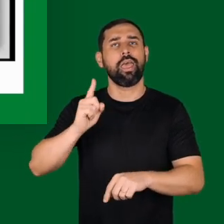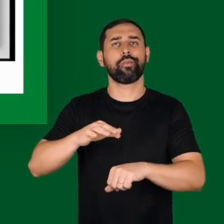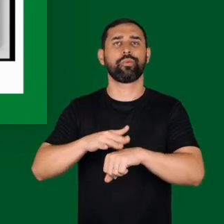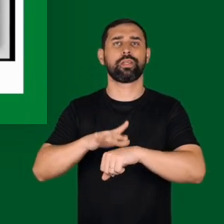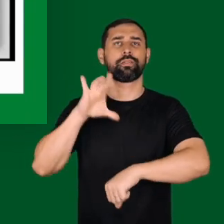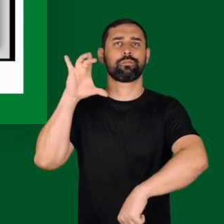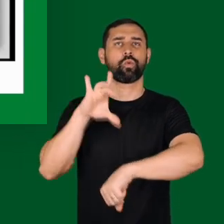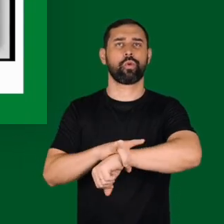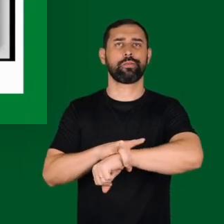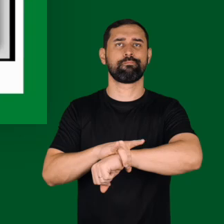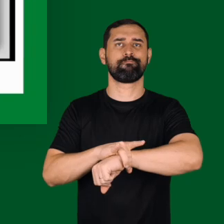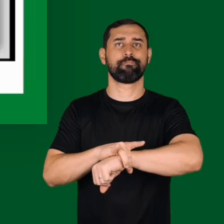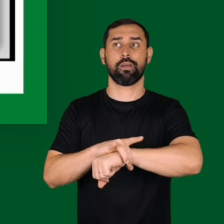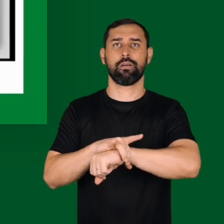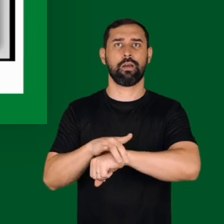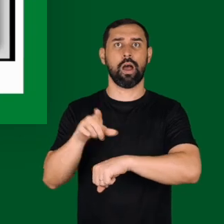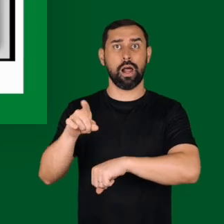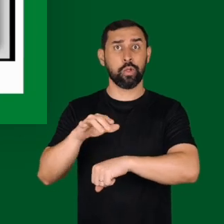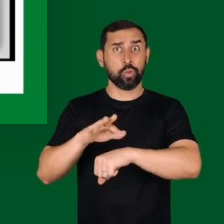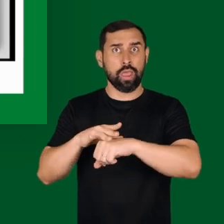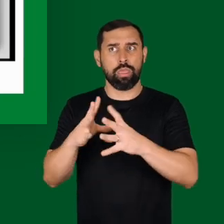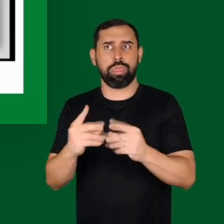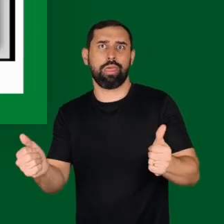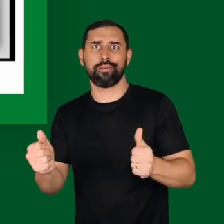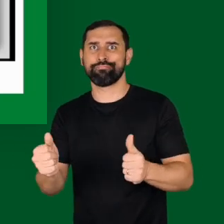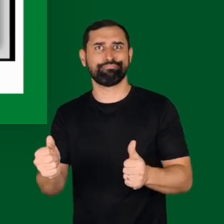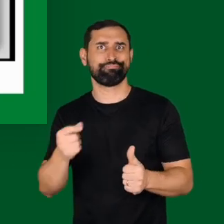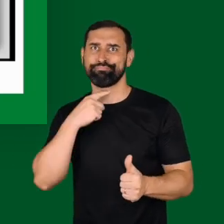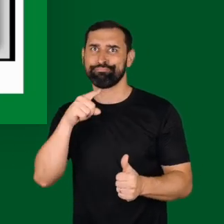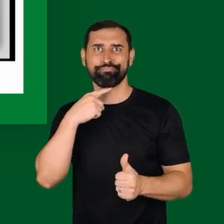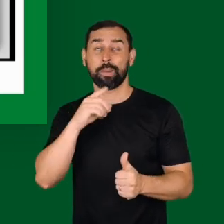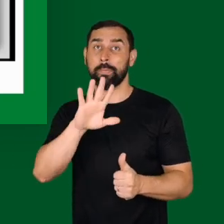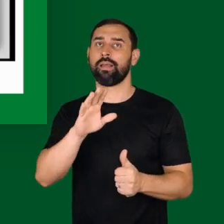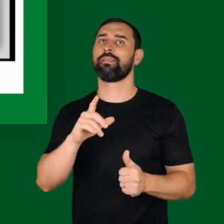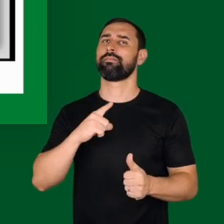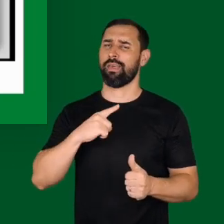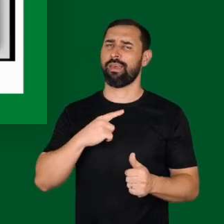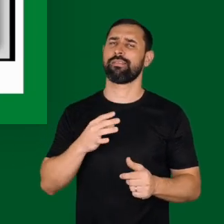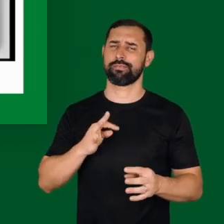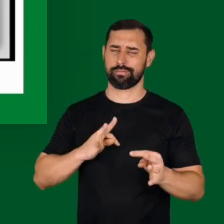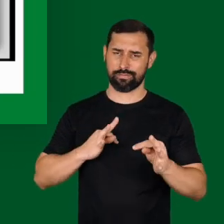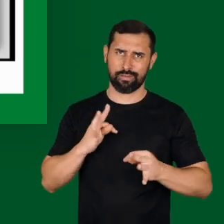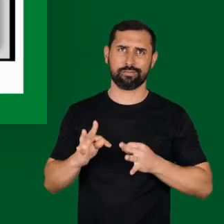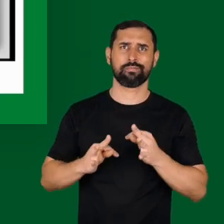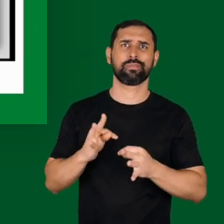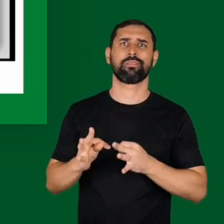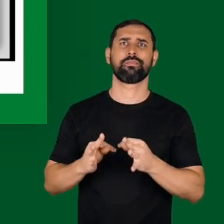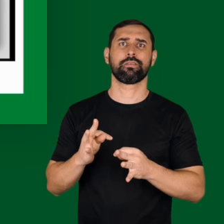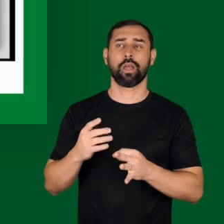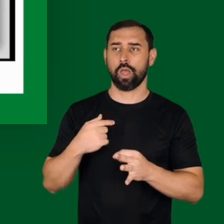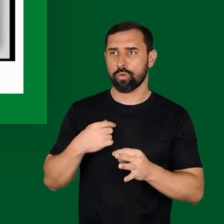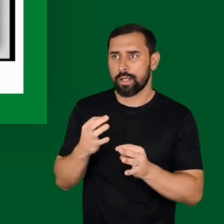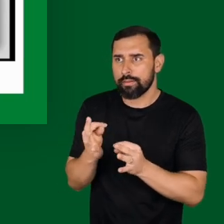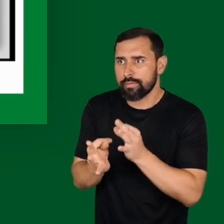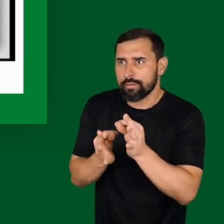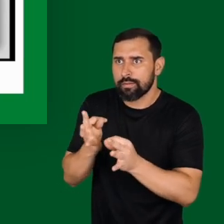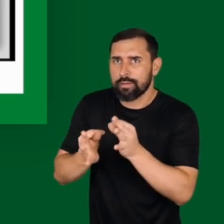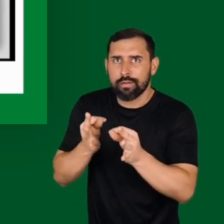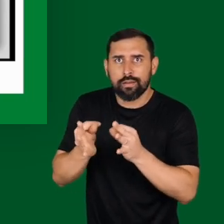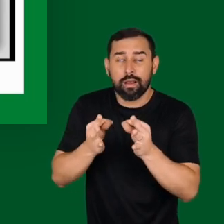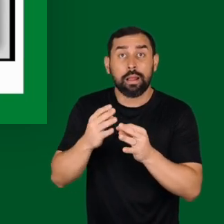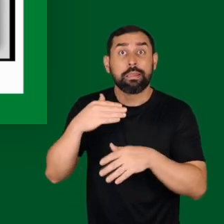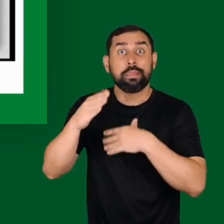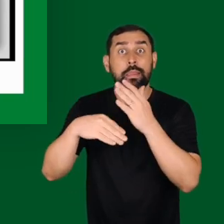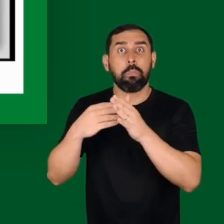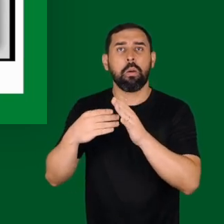por ser uma doença crônica que não tem cura, mas tem tratamento, né, eu tenho que tratar o máximo que eu